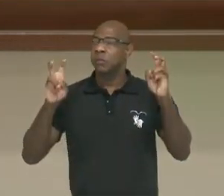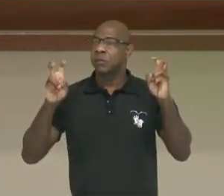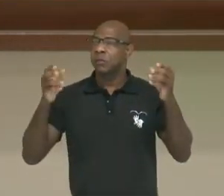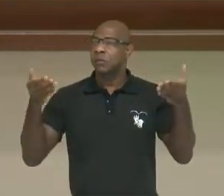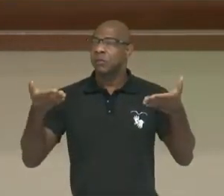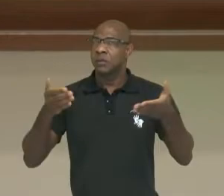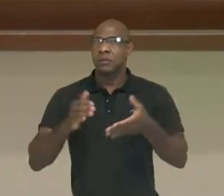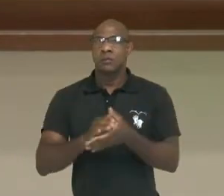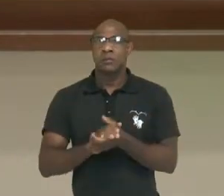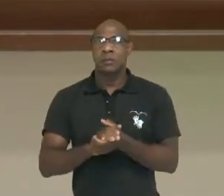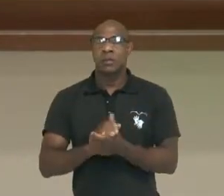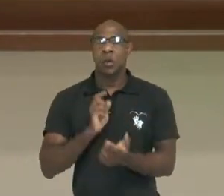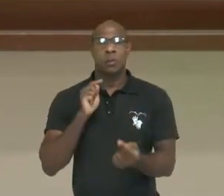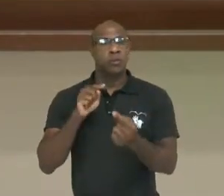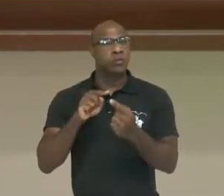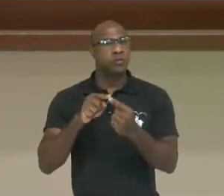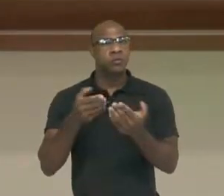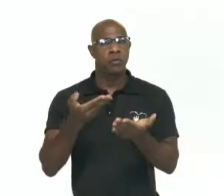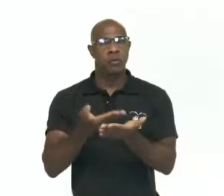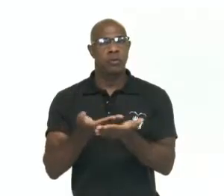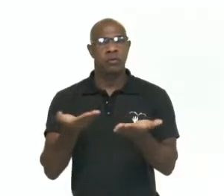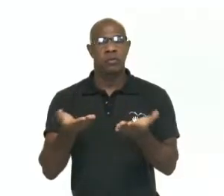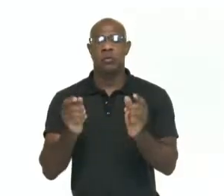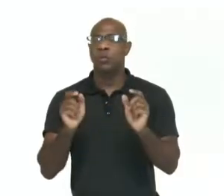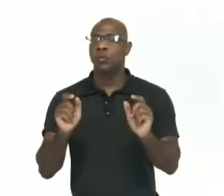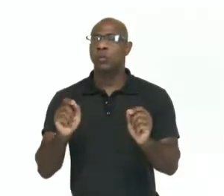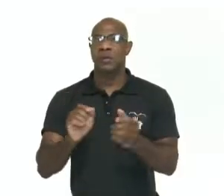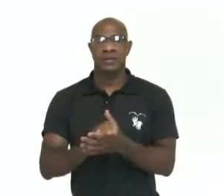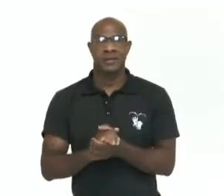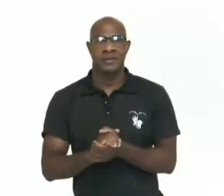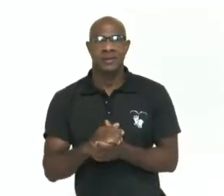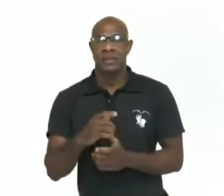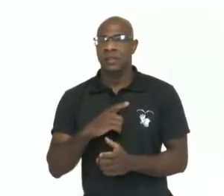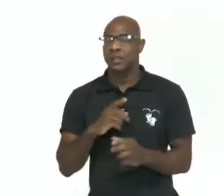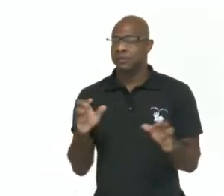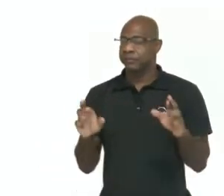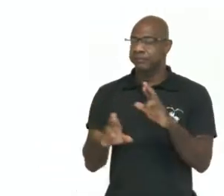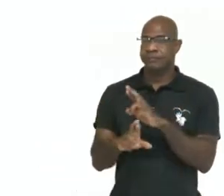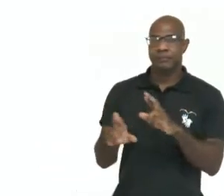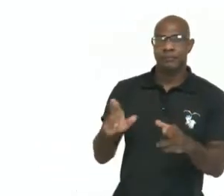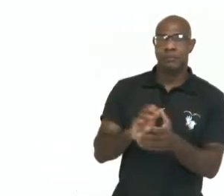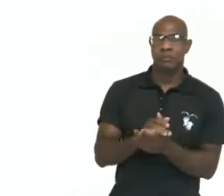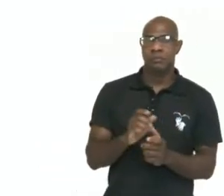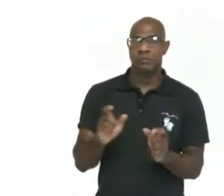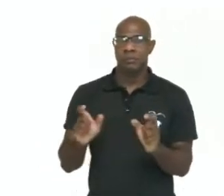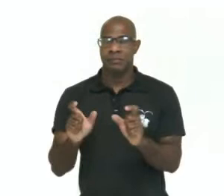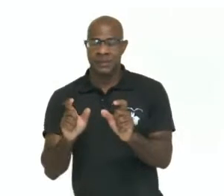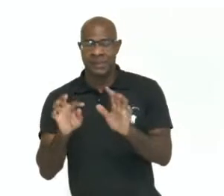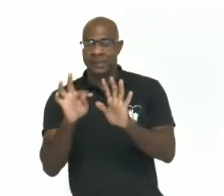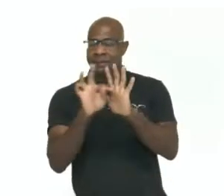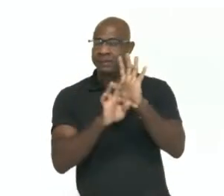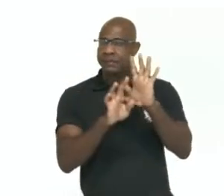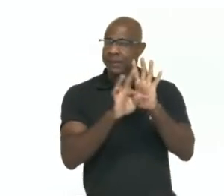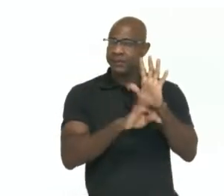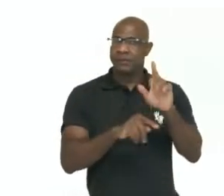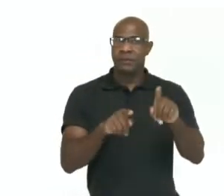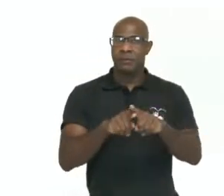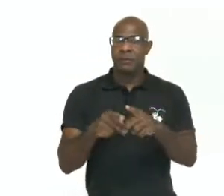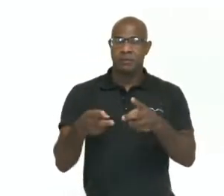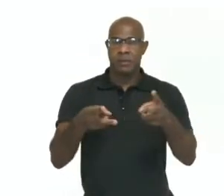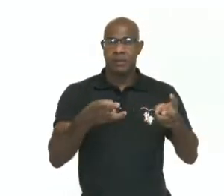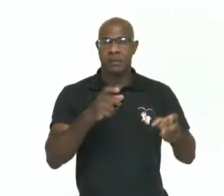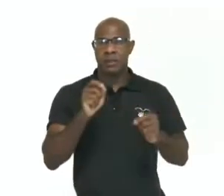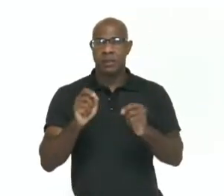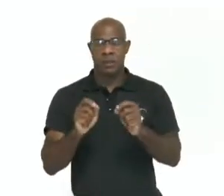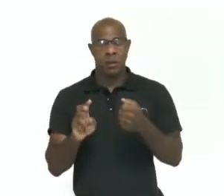os nossos objetivos? Vamos ler? Tá lá, estabelecer relações entre partes de um texto, identificando o antecedente de um